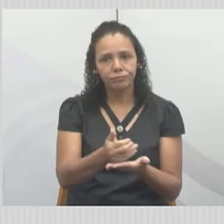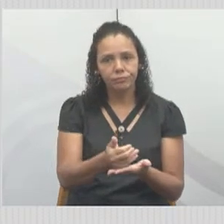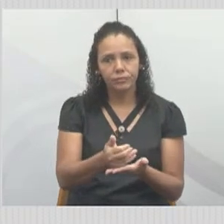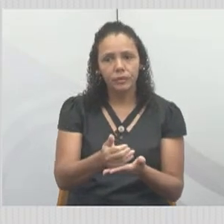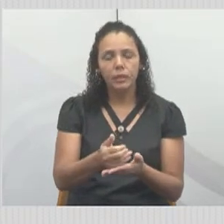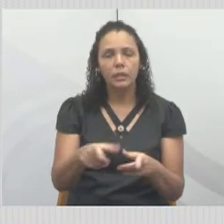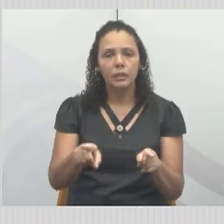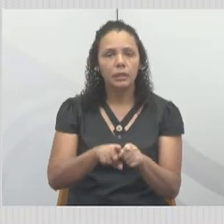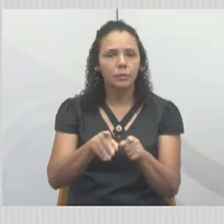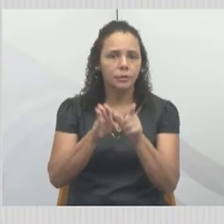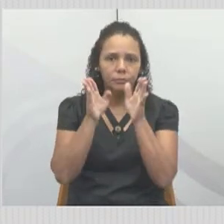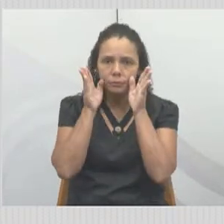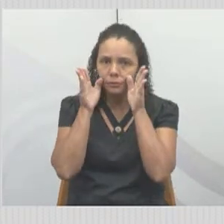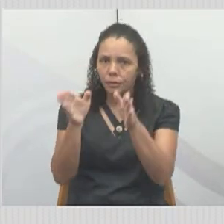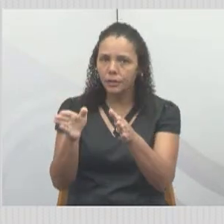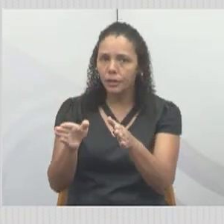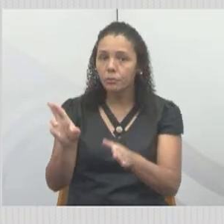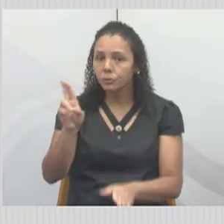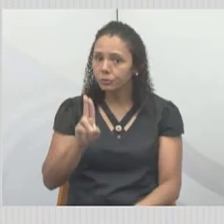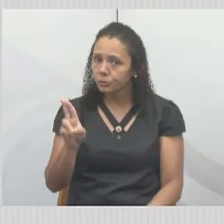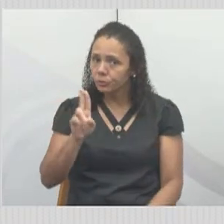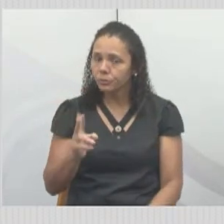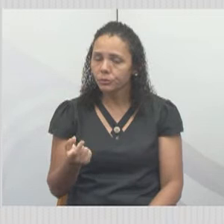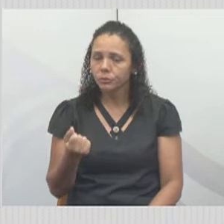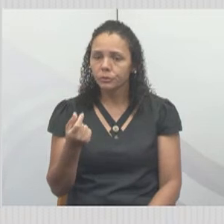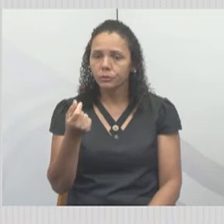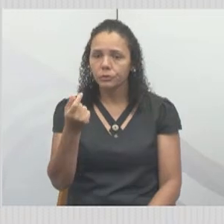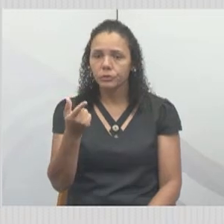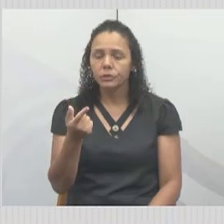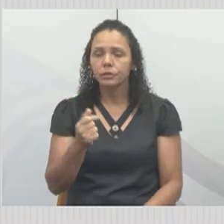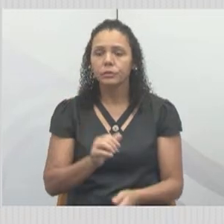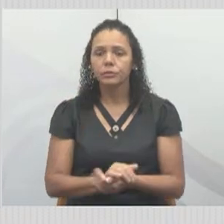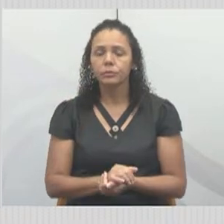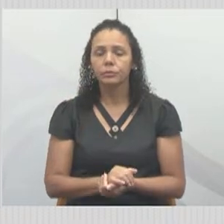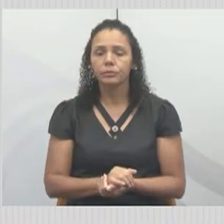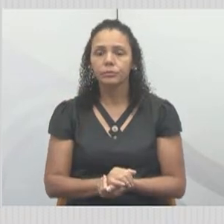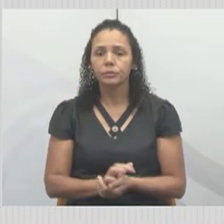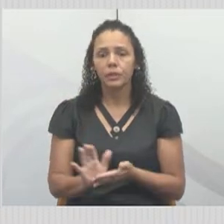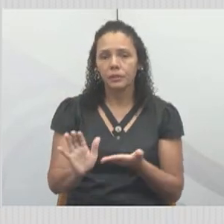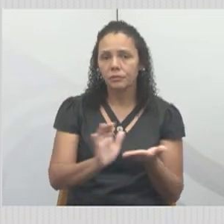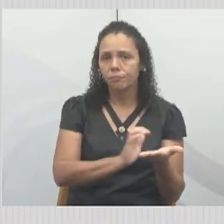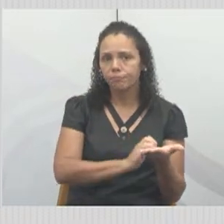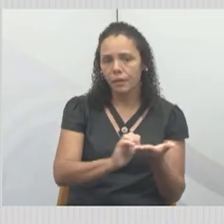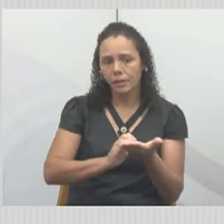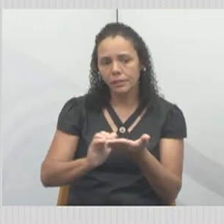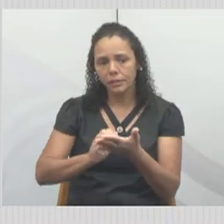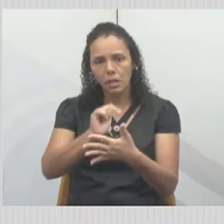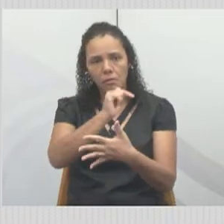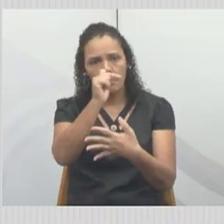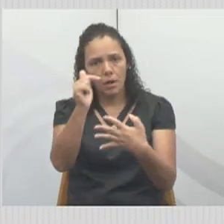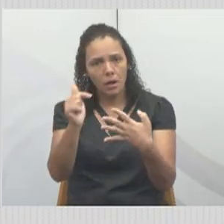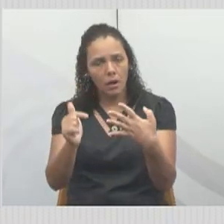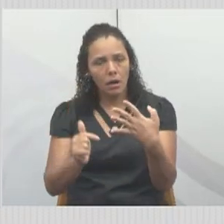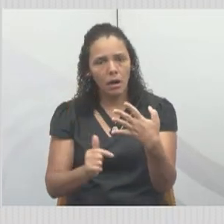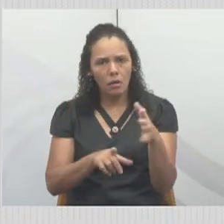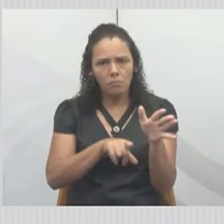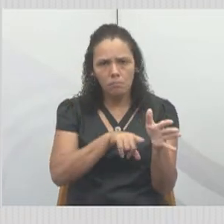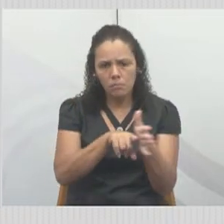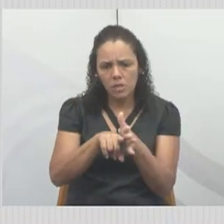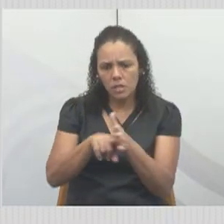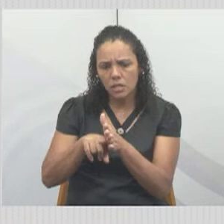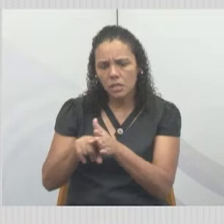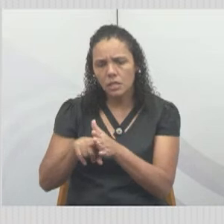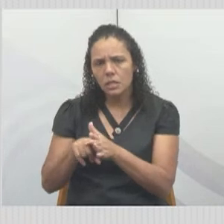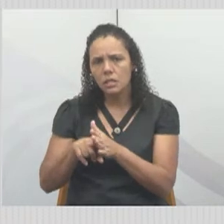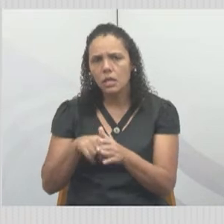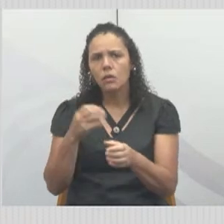para as despesas. Então, a gente vai olhar as unidades de planejamento dentro das secretarias, o que pode ser executado, o